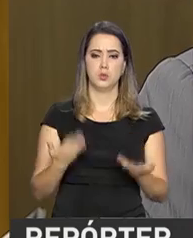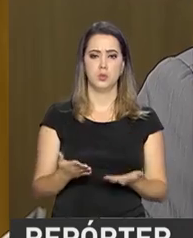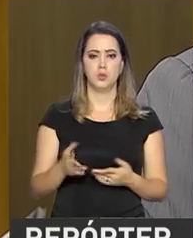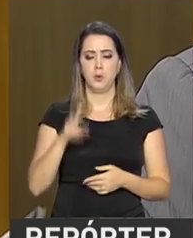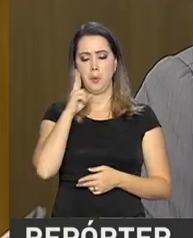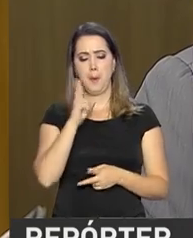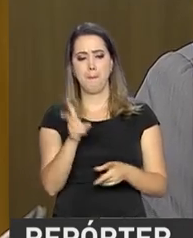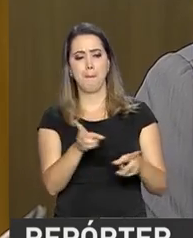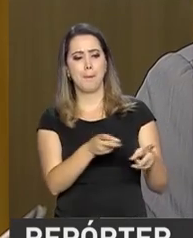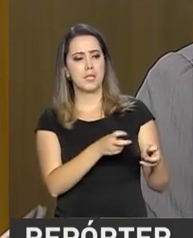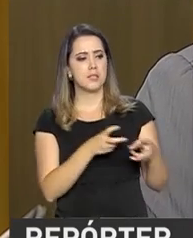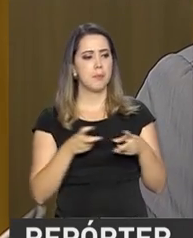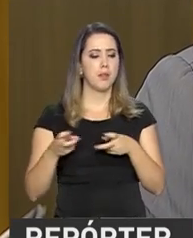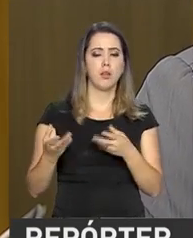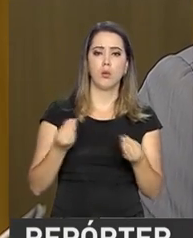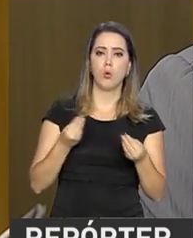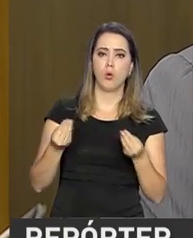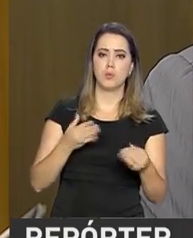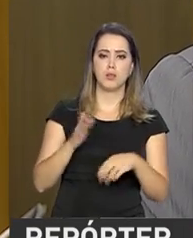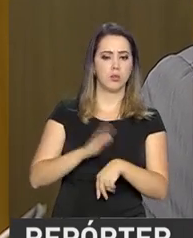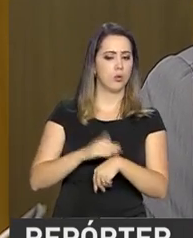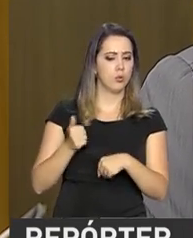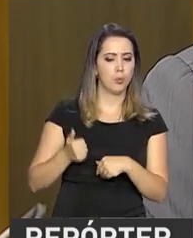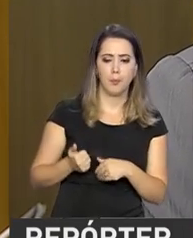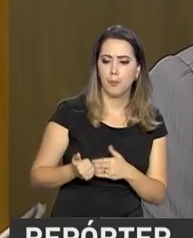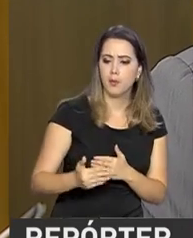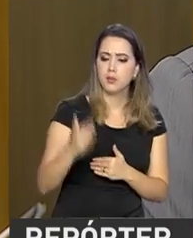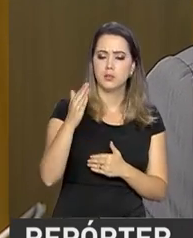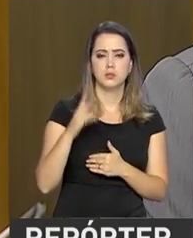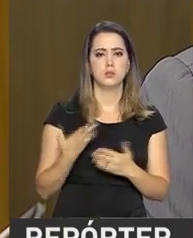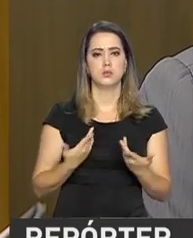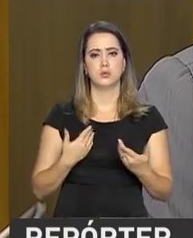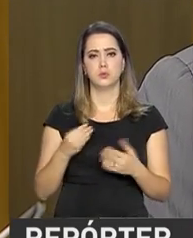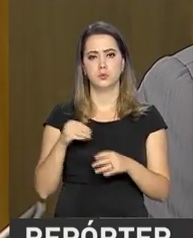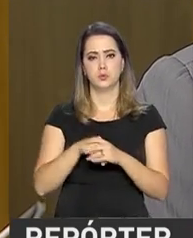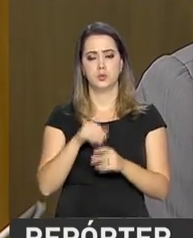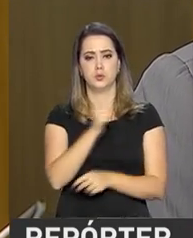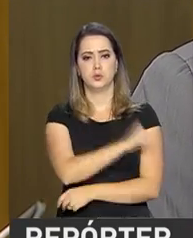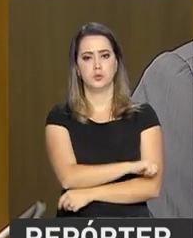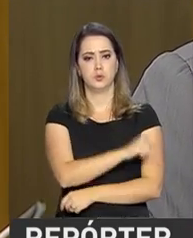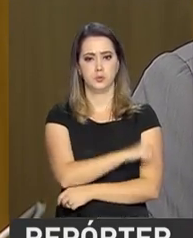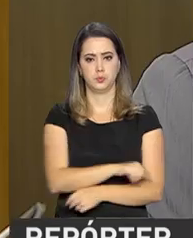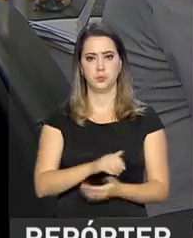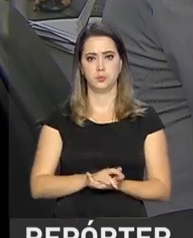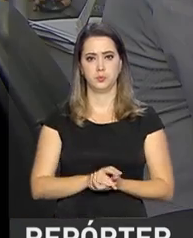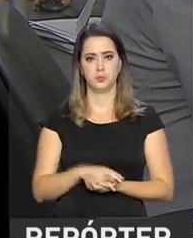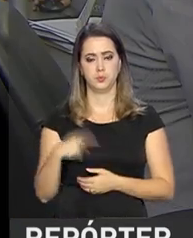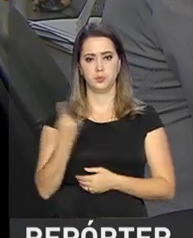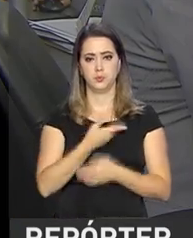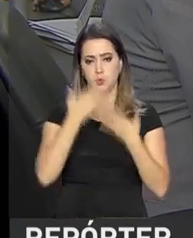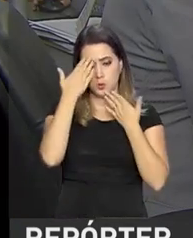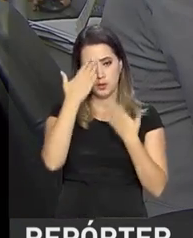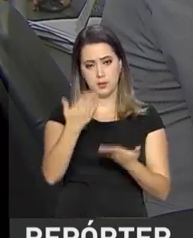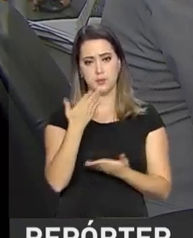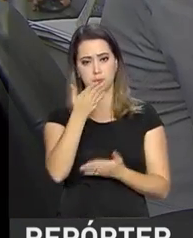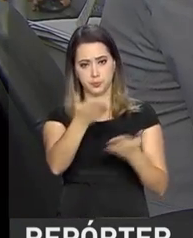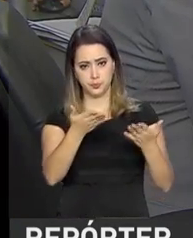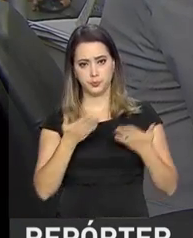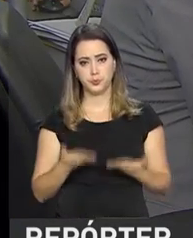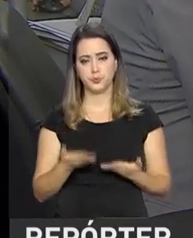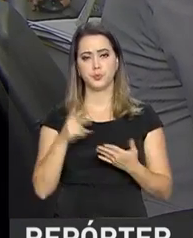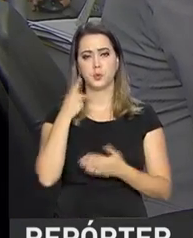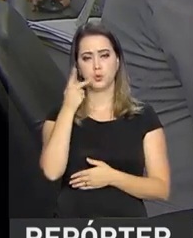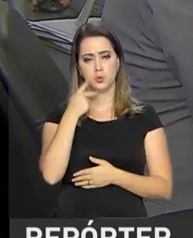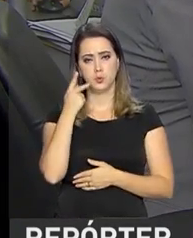acompanhamento de todo o período e todas as ações da intervenção no rio de janeiro nós agradecemos a participação do secretário nacional de